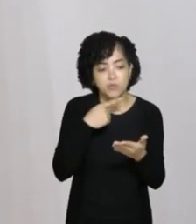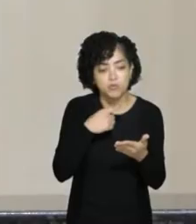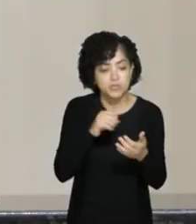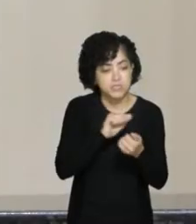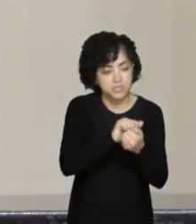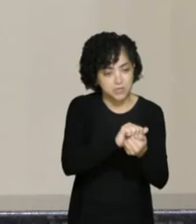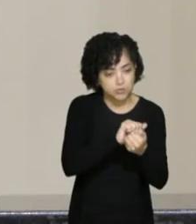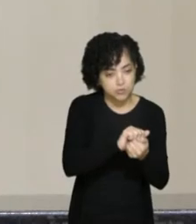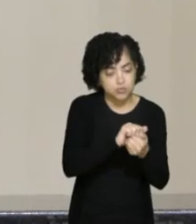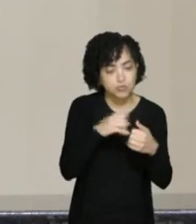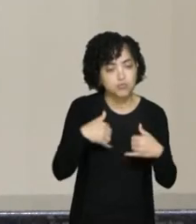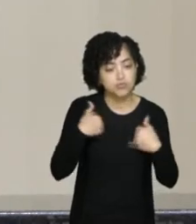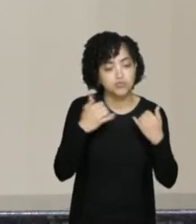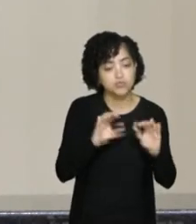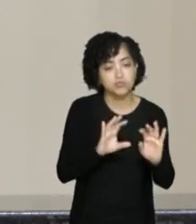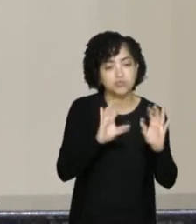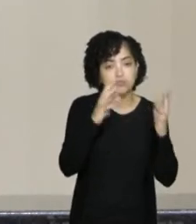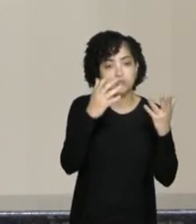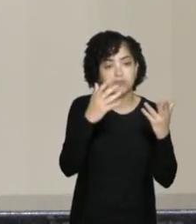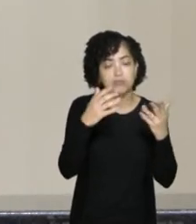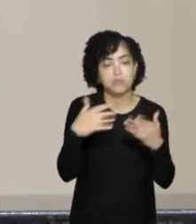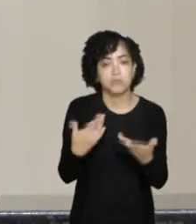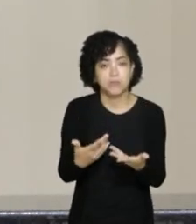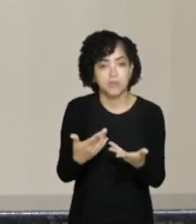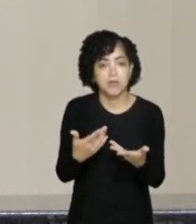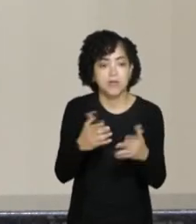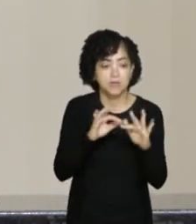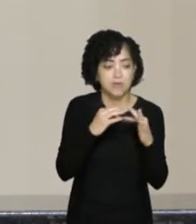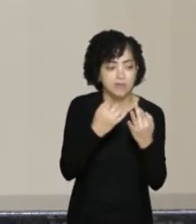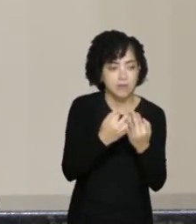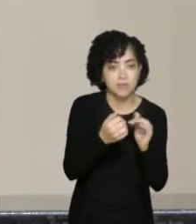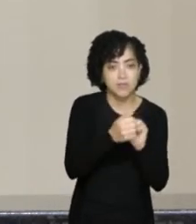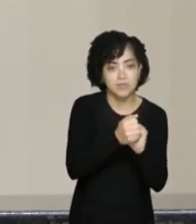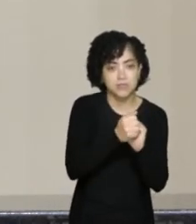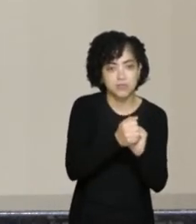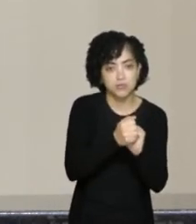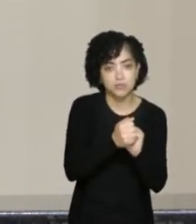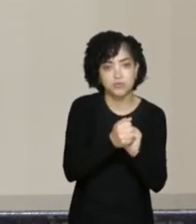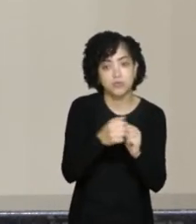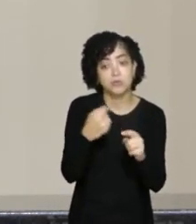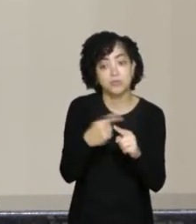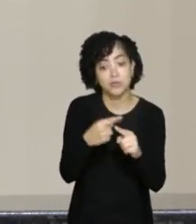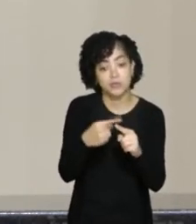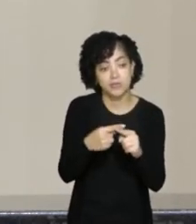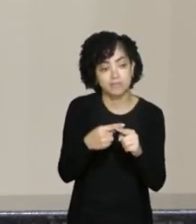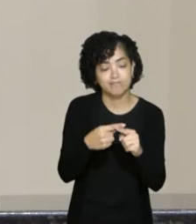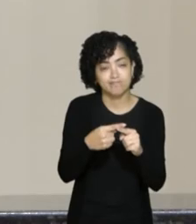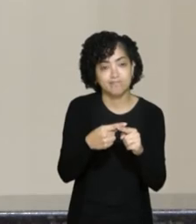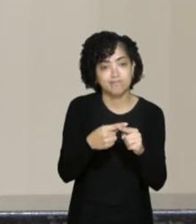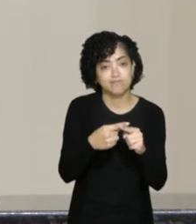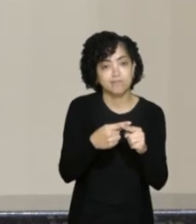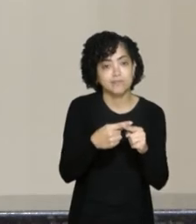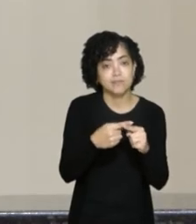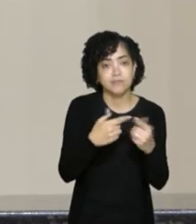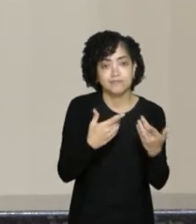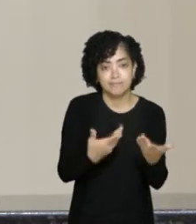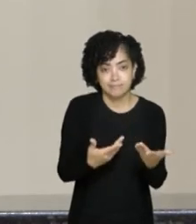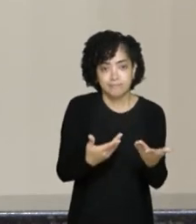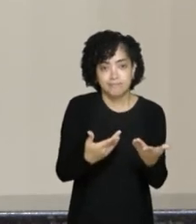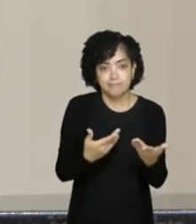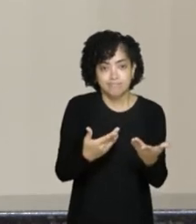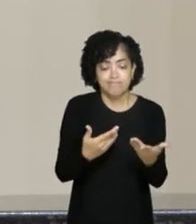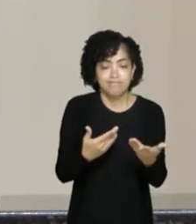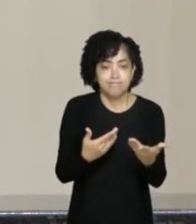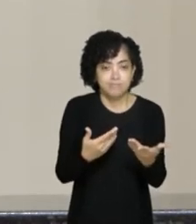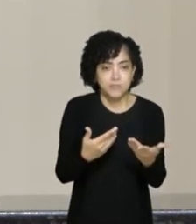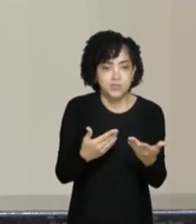hoje eu não vou poder ir em tal evento familiar, porque tinha que abrir mão do bem mais precioso que tem,